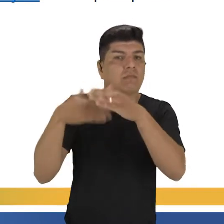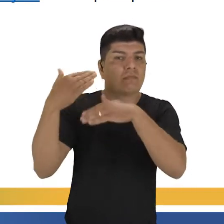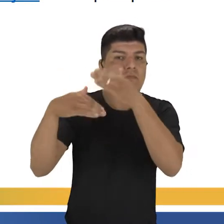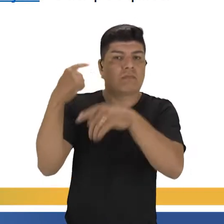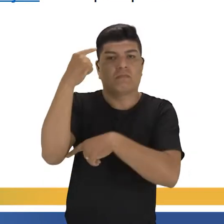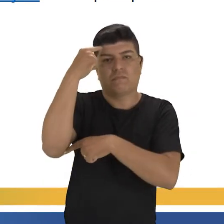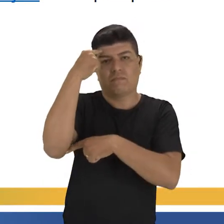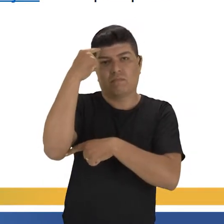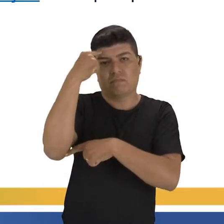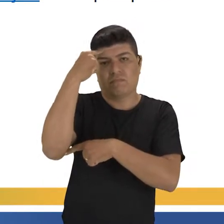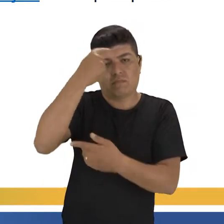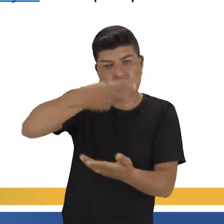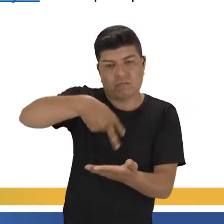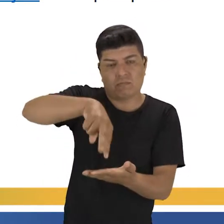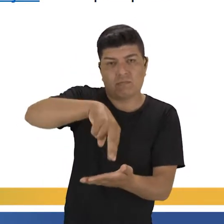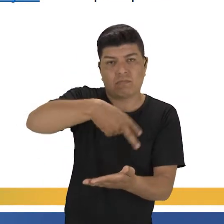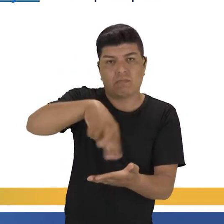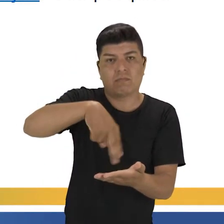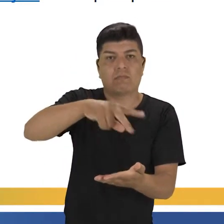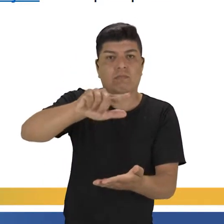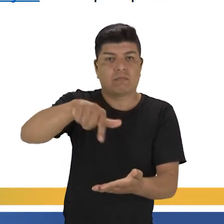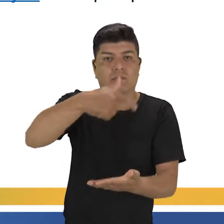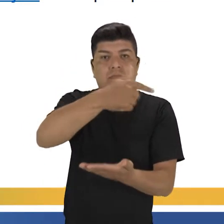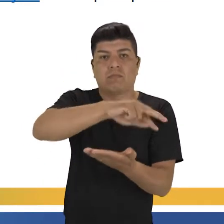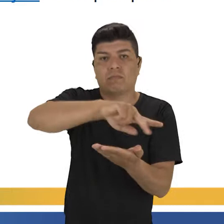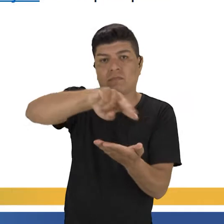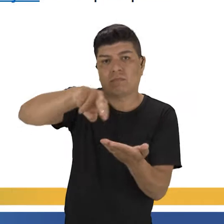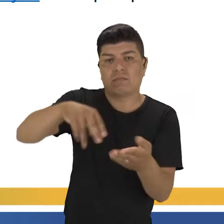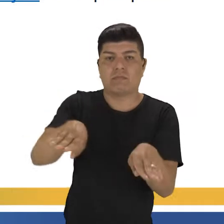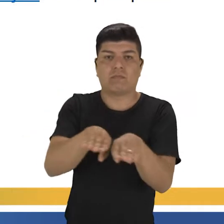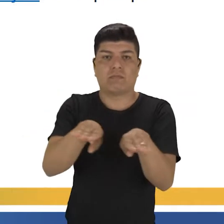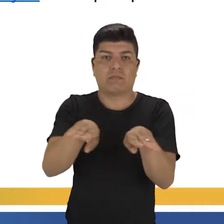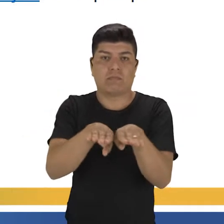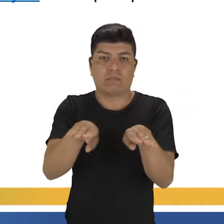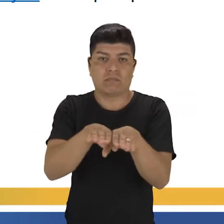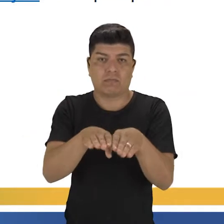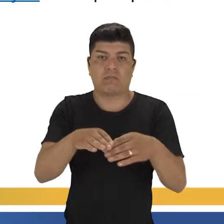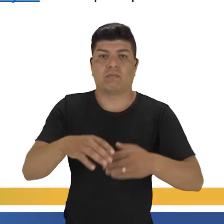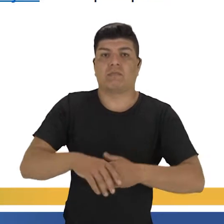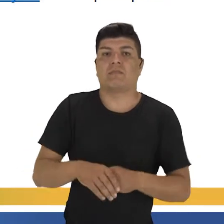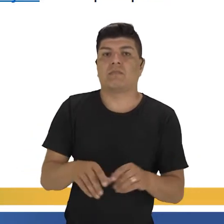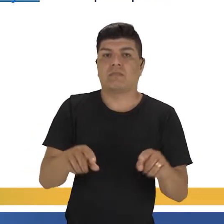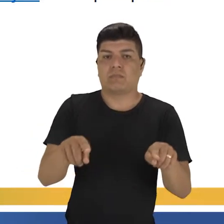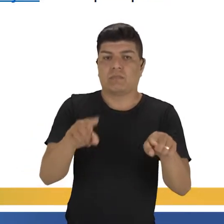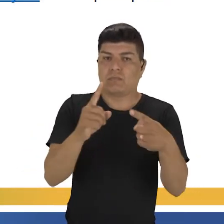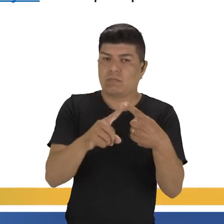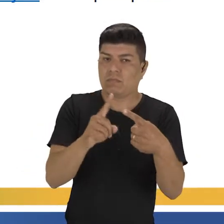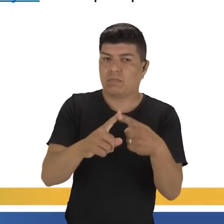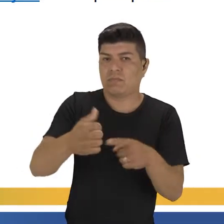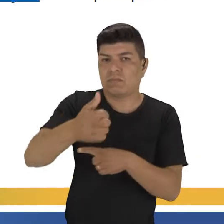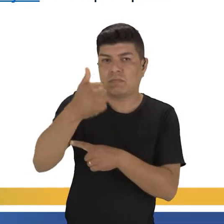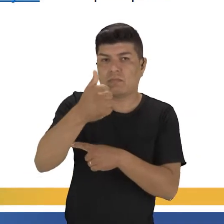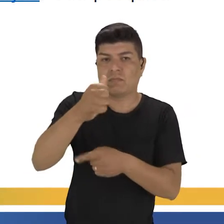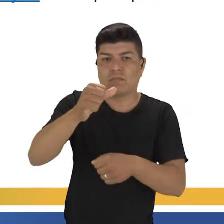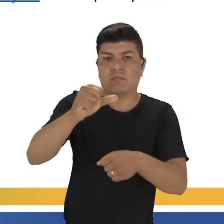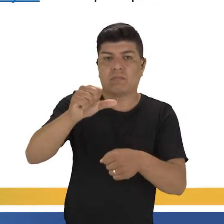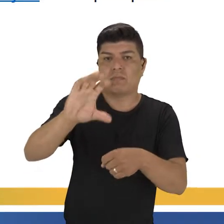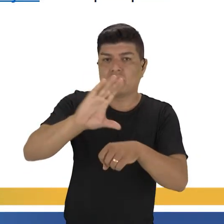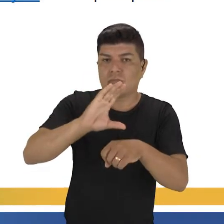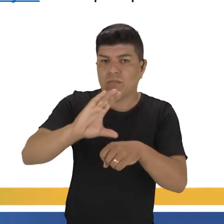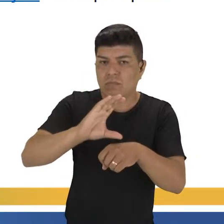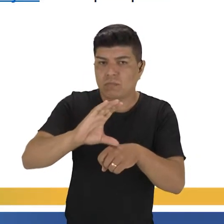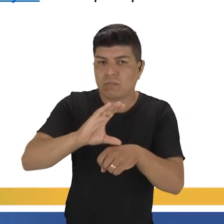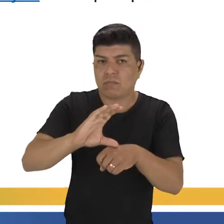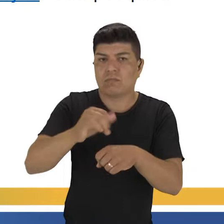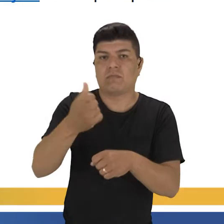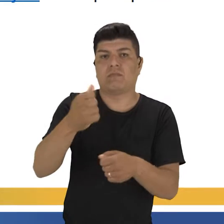do pensamento em dança em outras áreas também, como na arquitetura, porque foi o primeiro curso, a primeira graduação